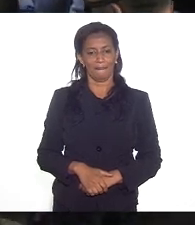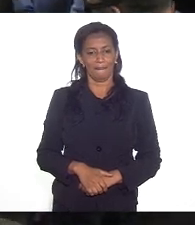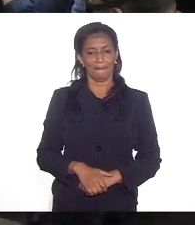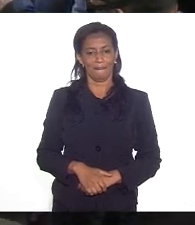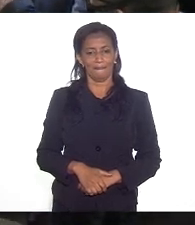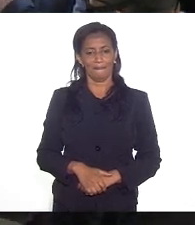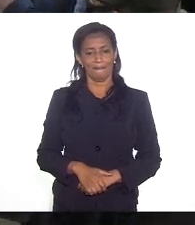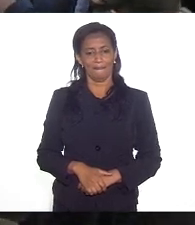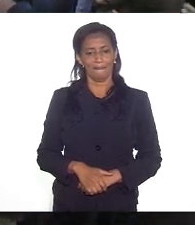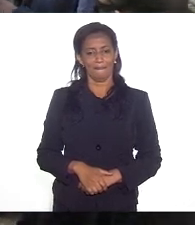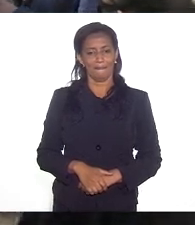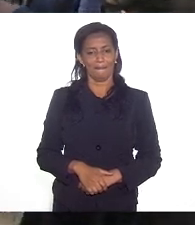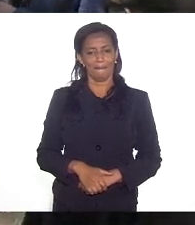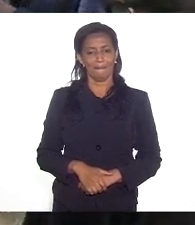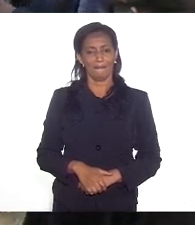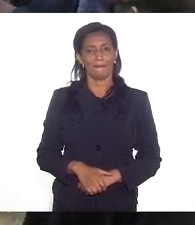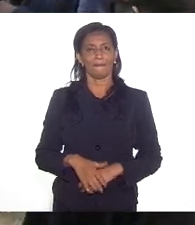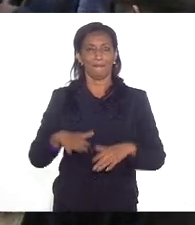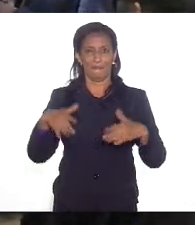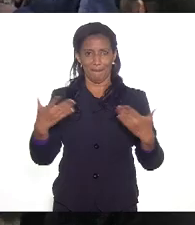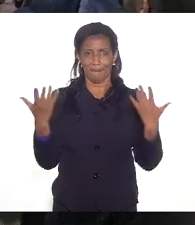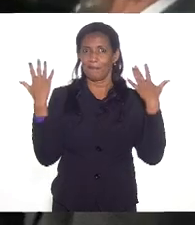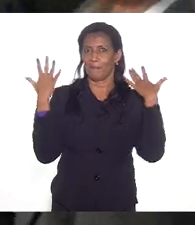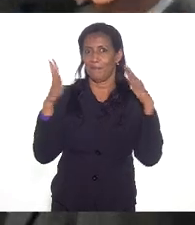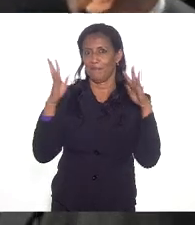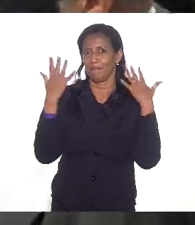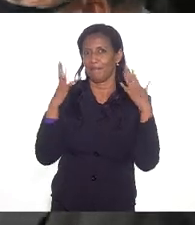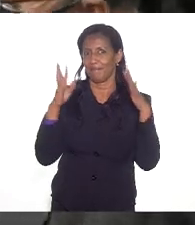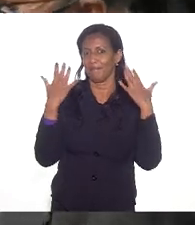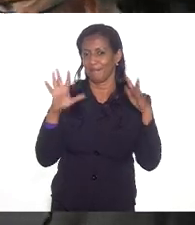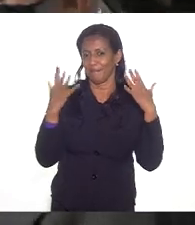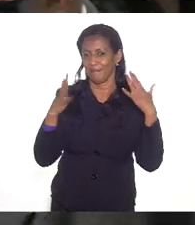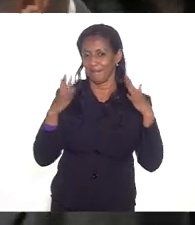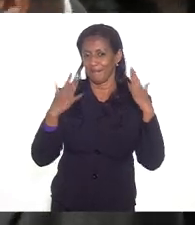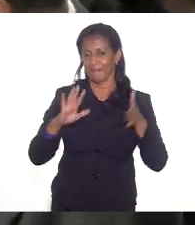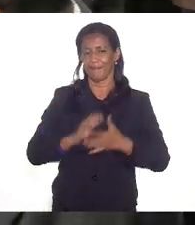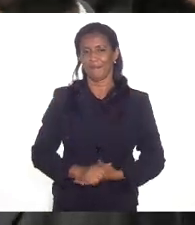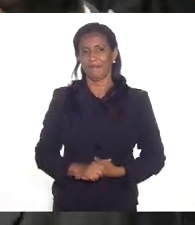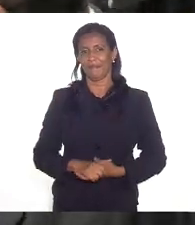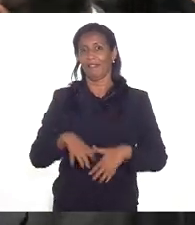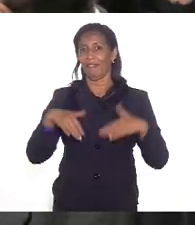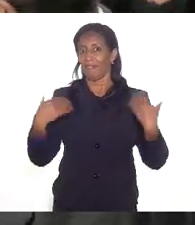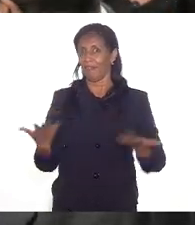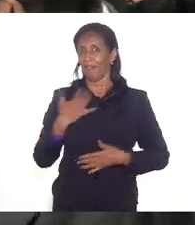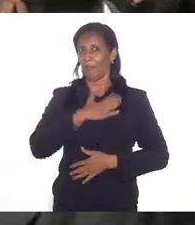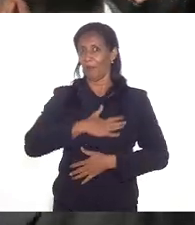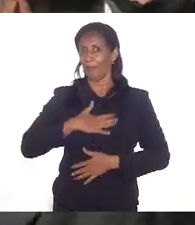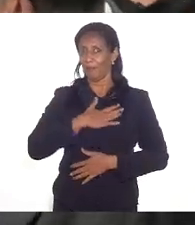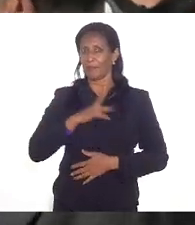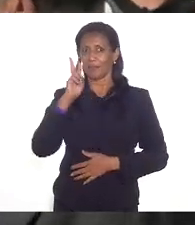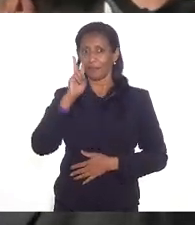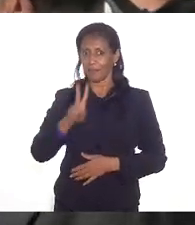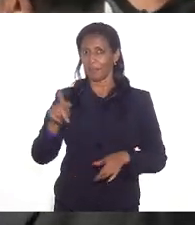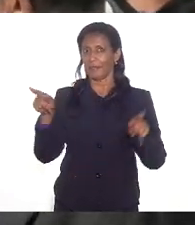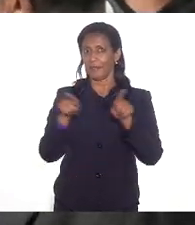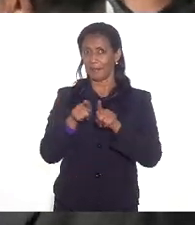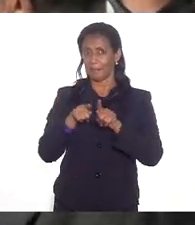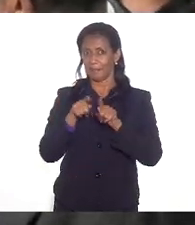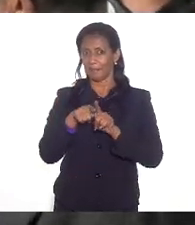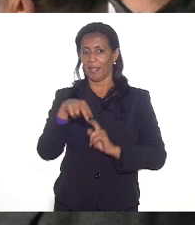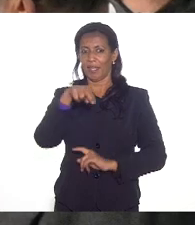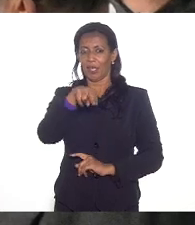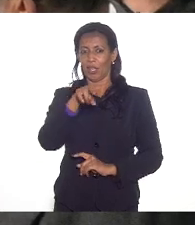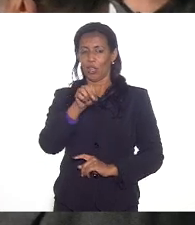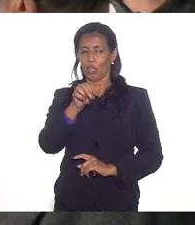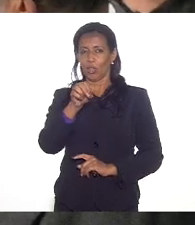E aí E aí agora sim e é um prazer ver também que o nome dos